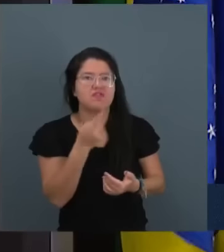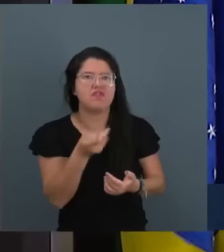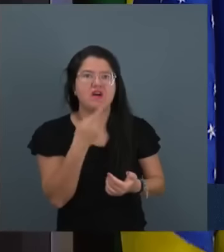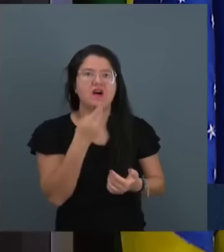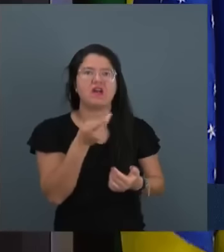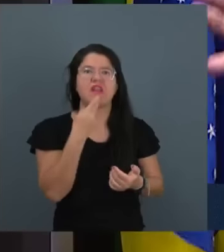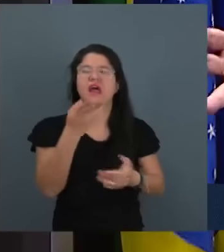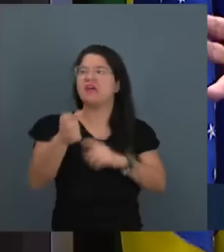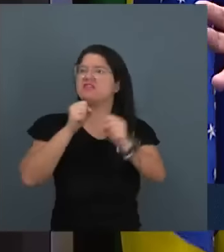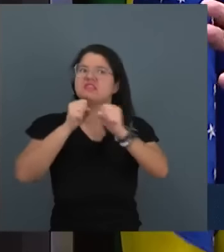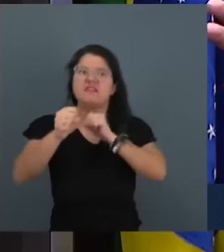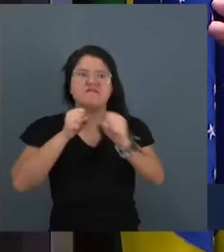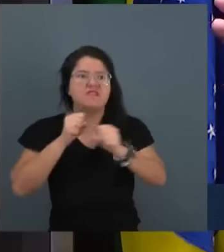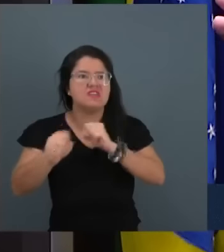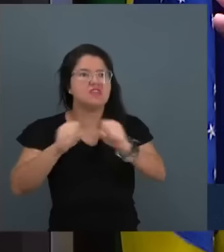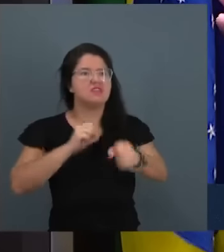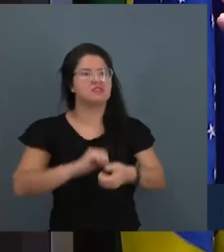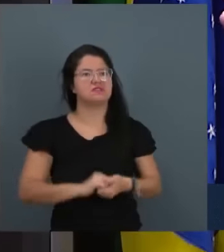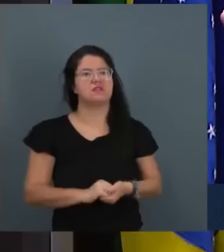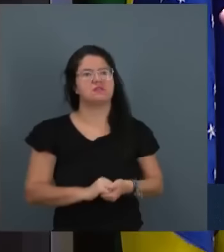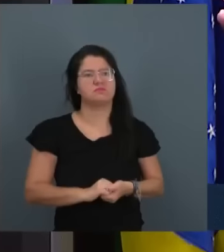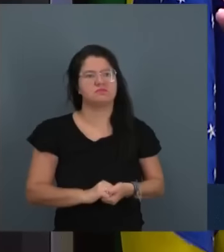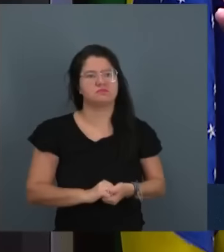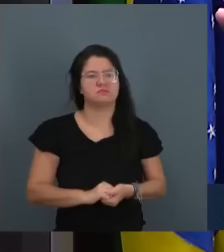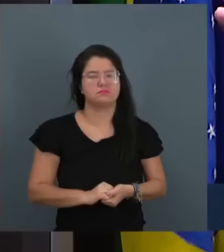autos, dar entrevista.